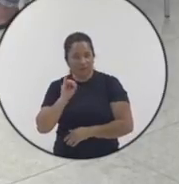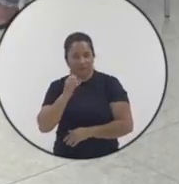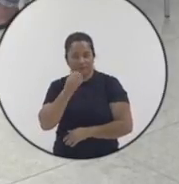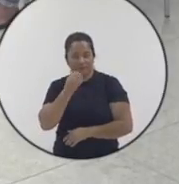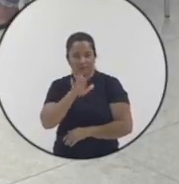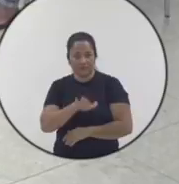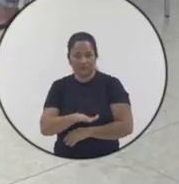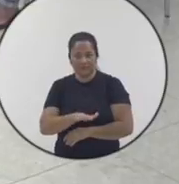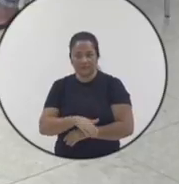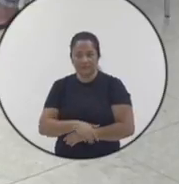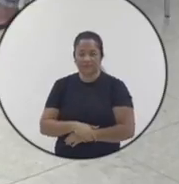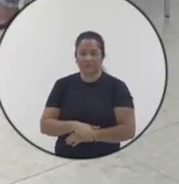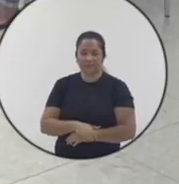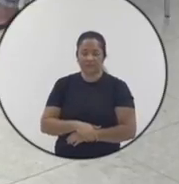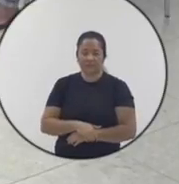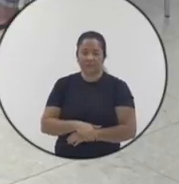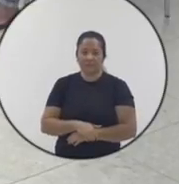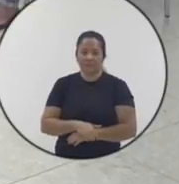Funcionando direitinho.